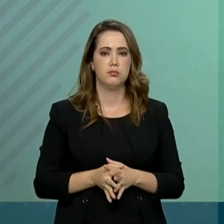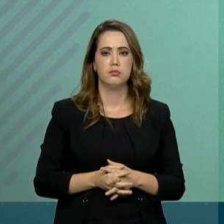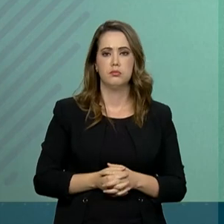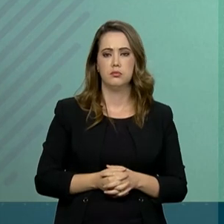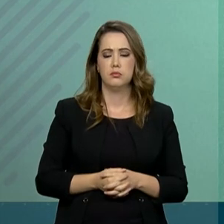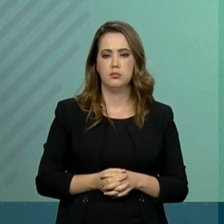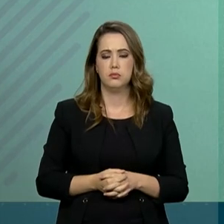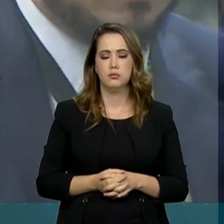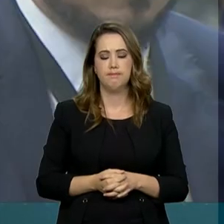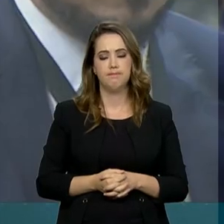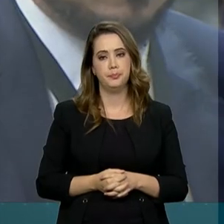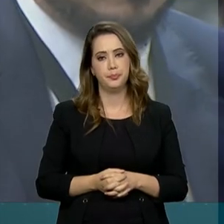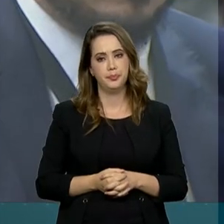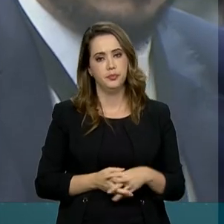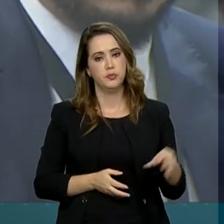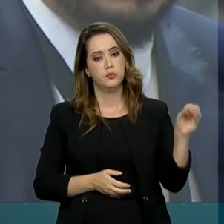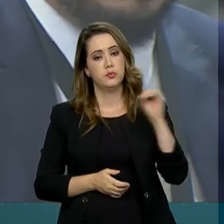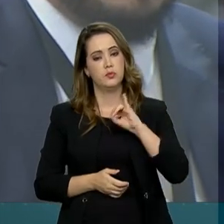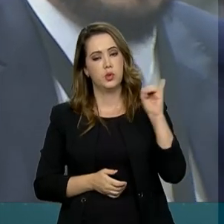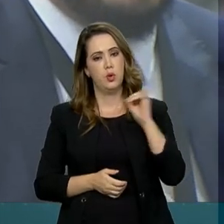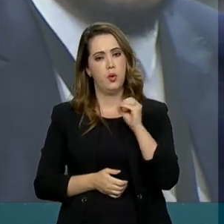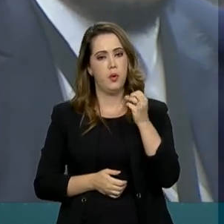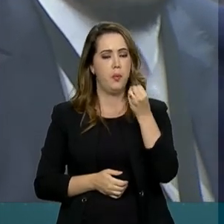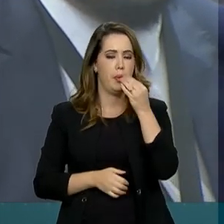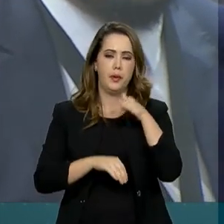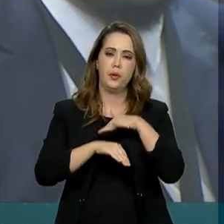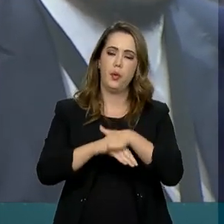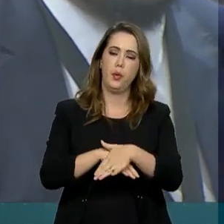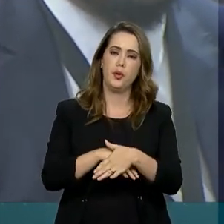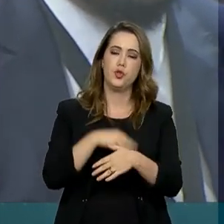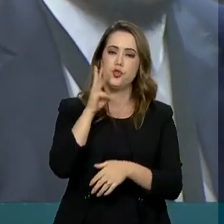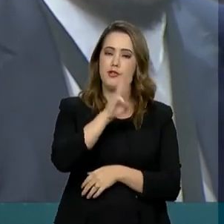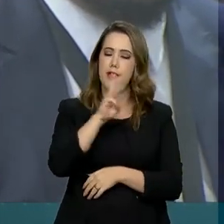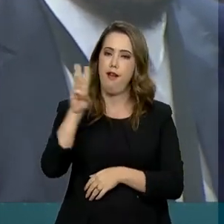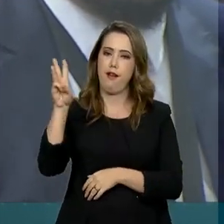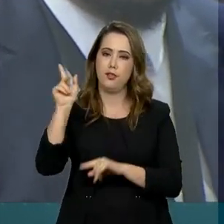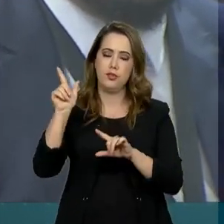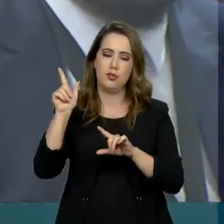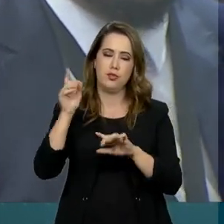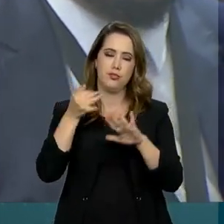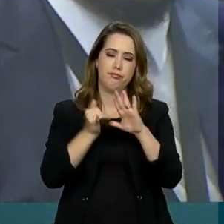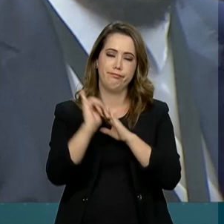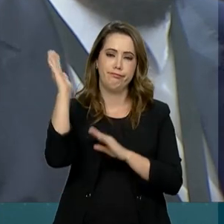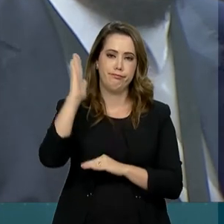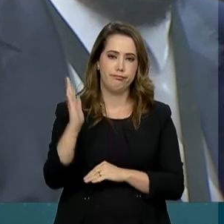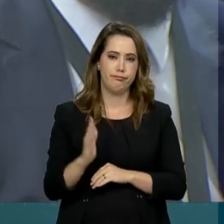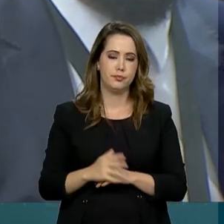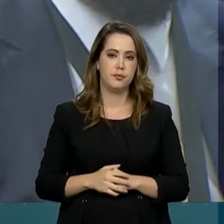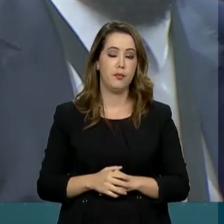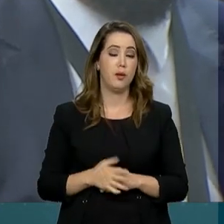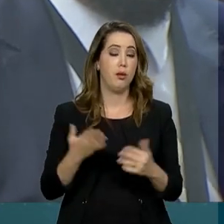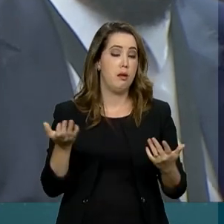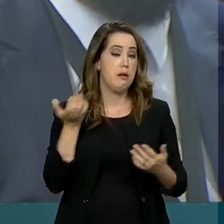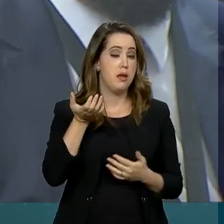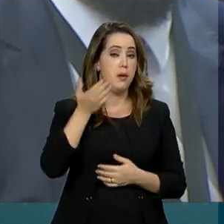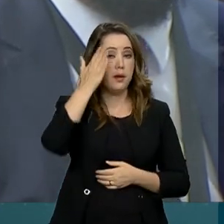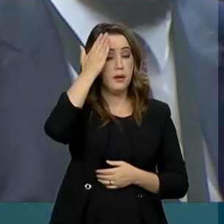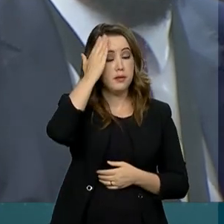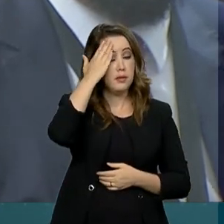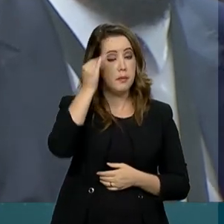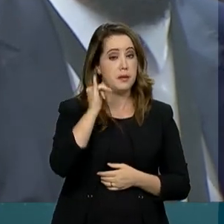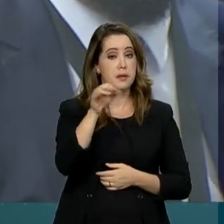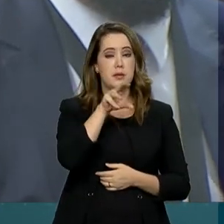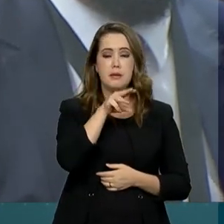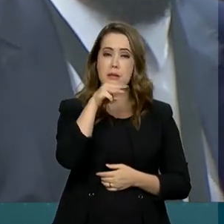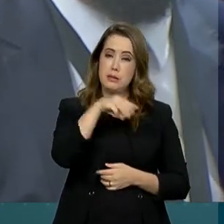boa noite porta voz pedro da agência brasil o dom pedro tudo bom eu queria saber se o planalto comenta é